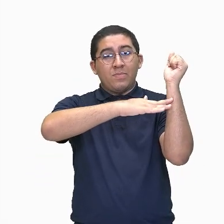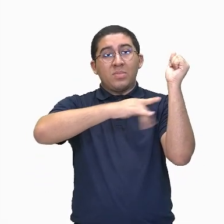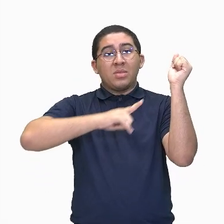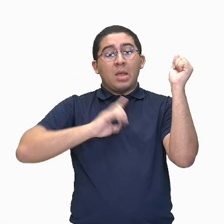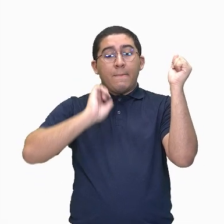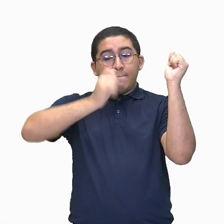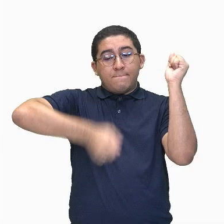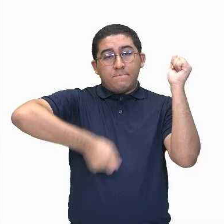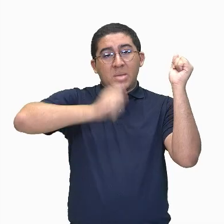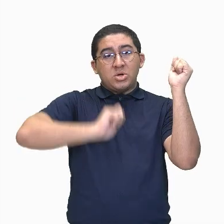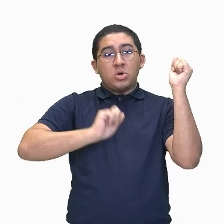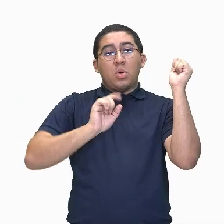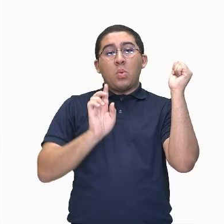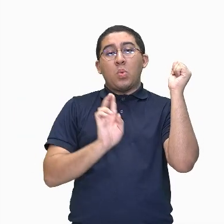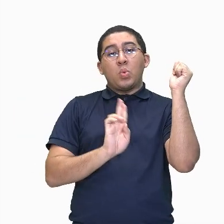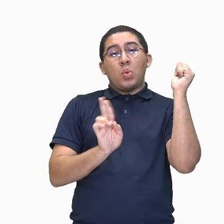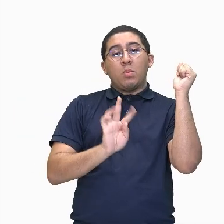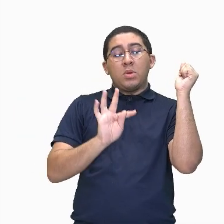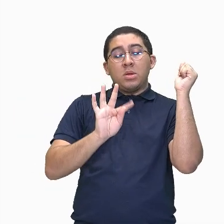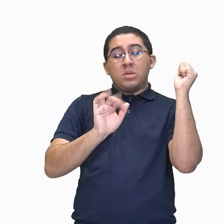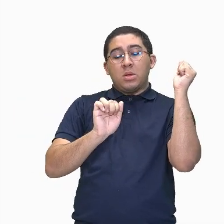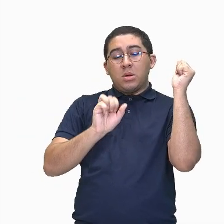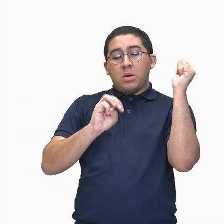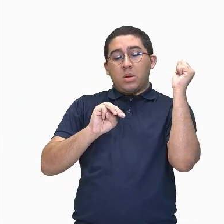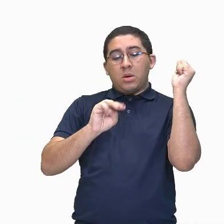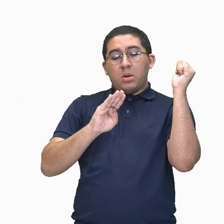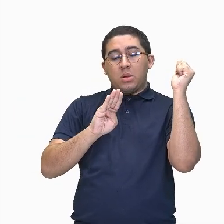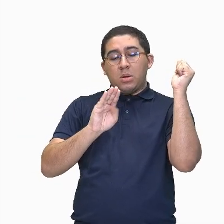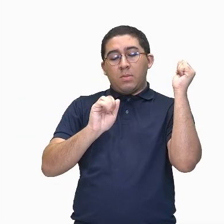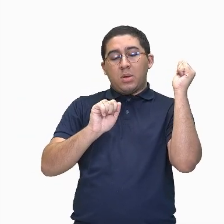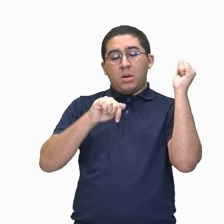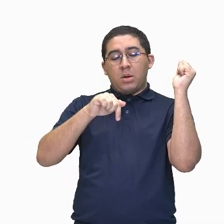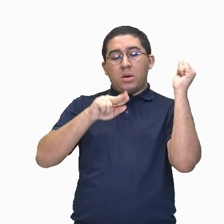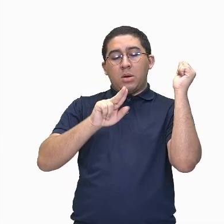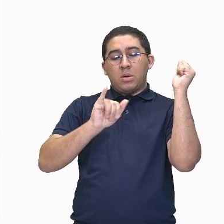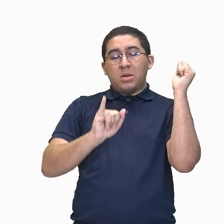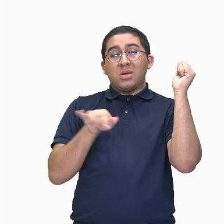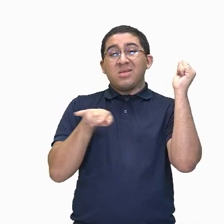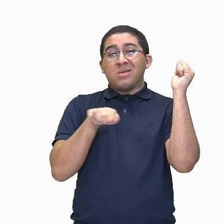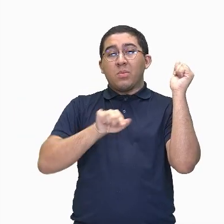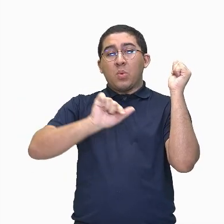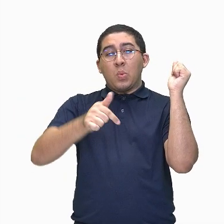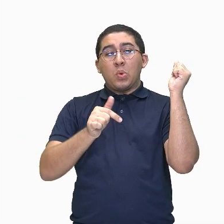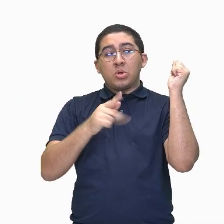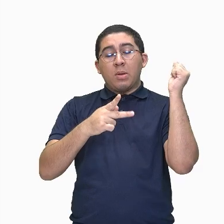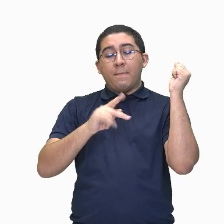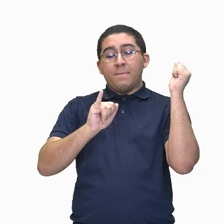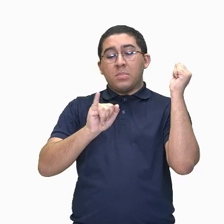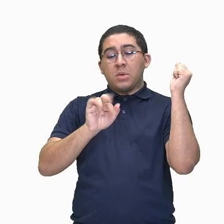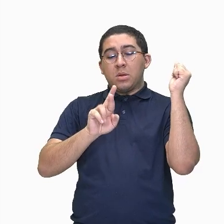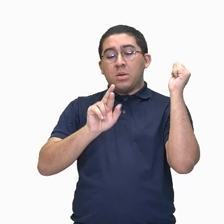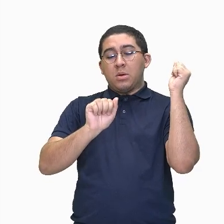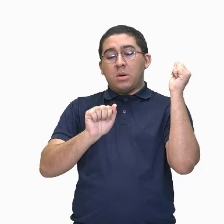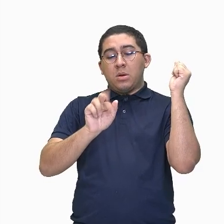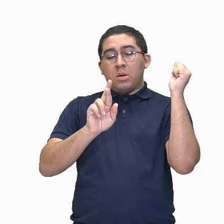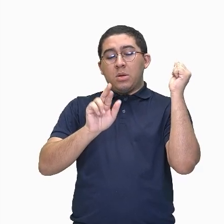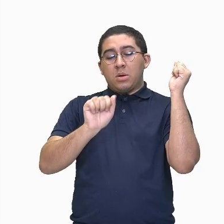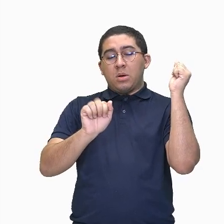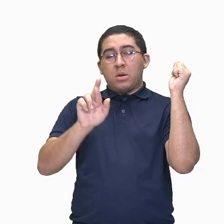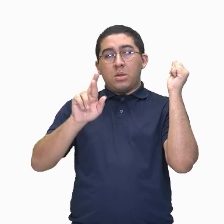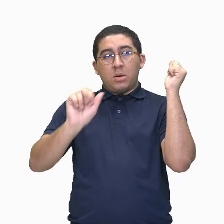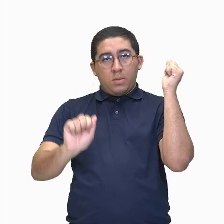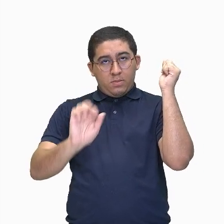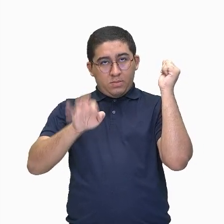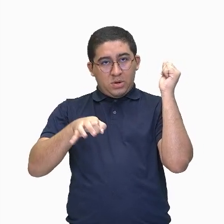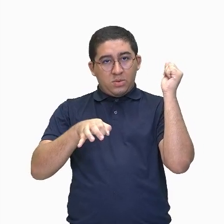pirarara. Então, são esses dois peixes que são mais presentes durante a cheia. Já na